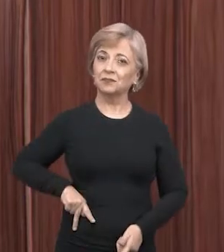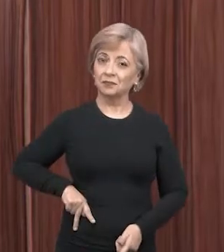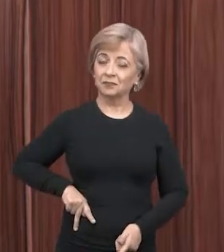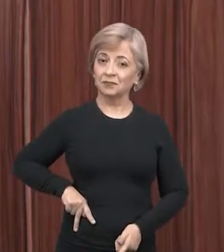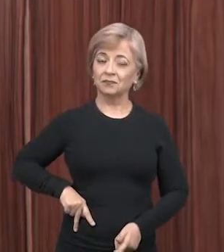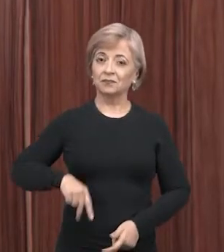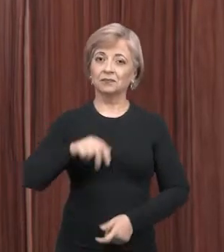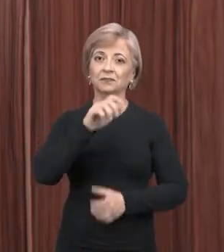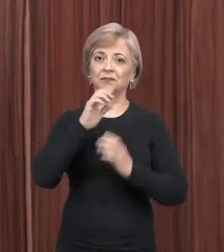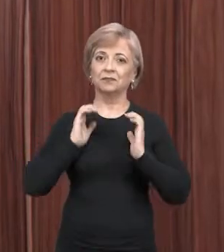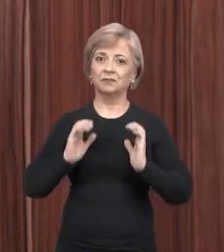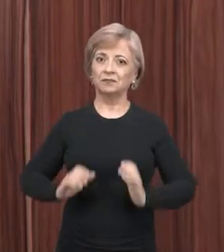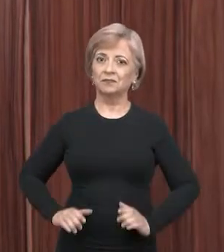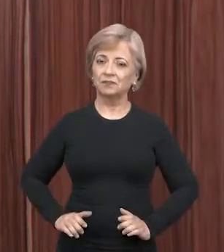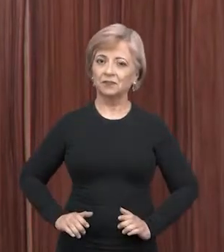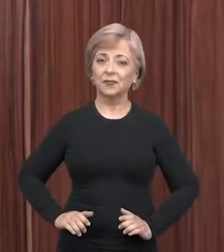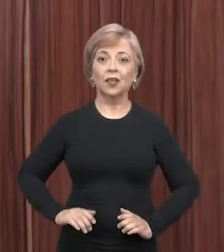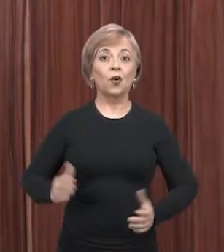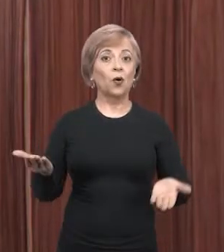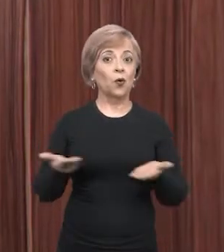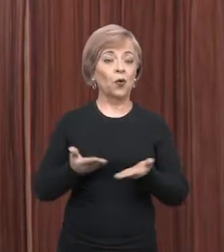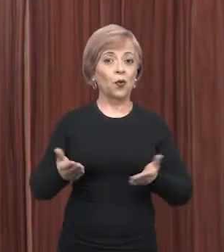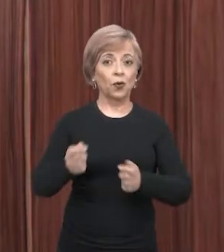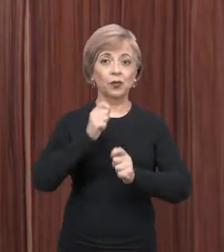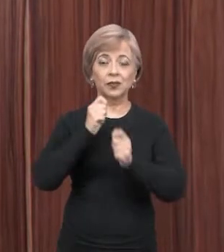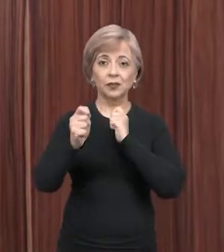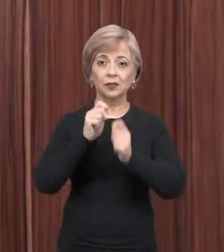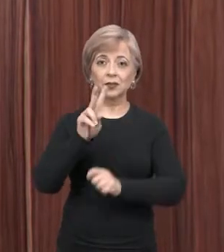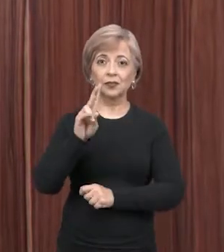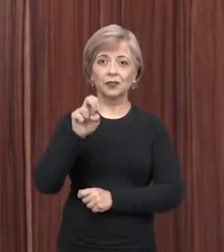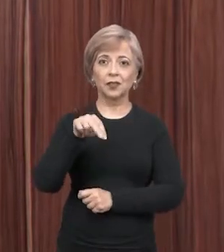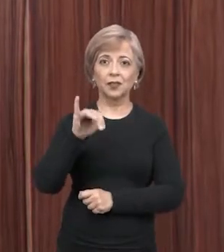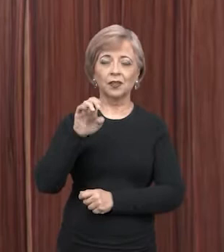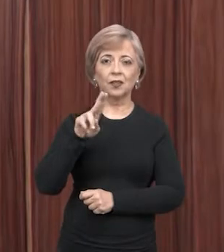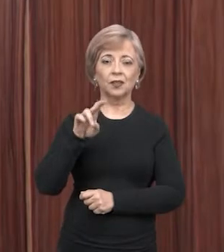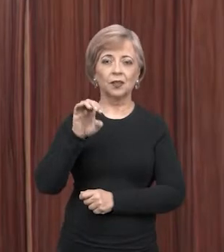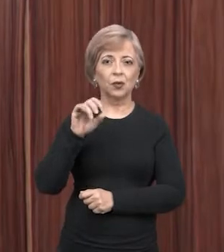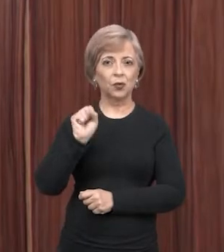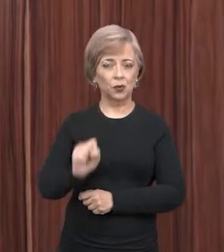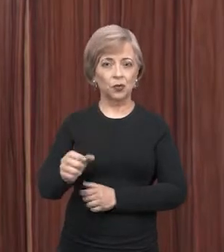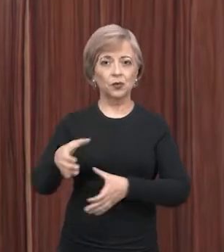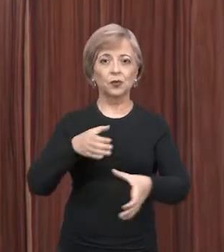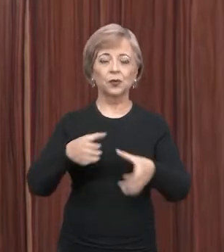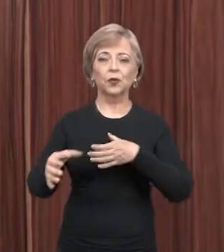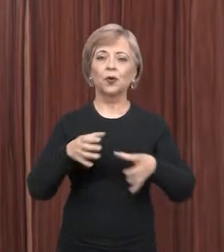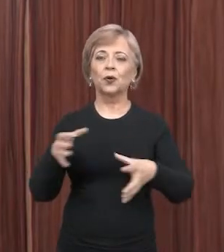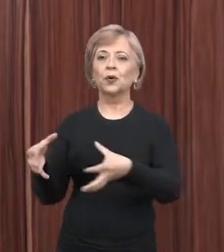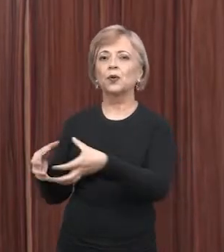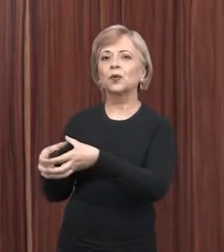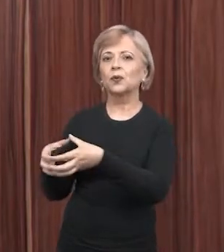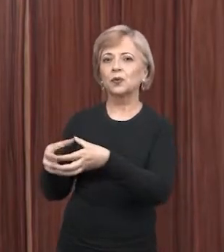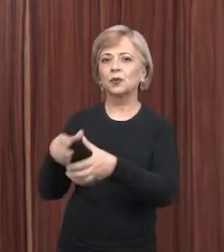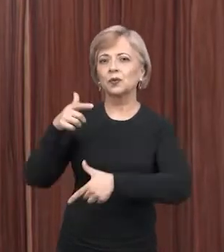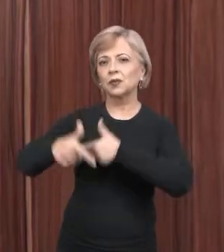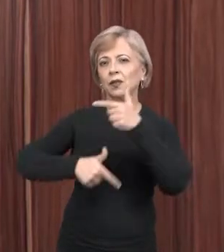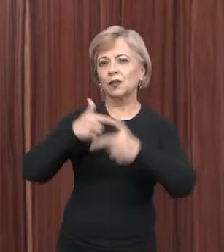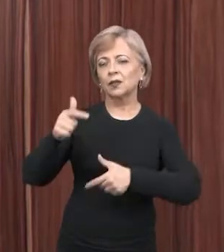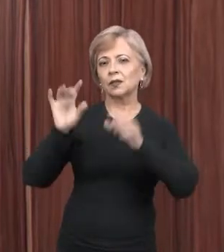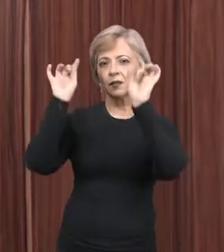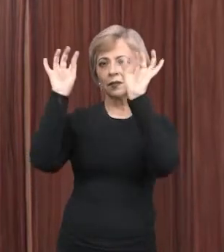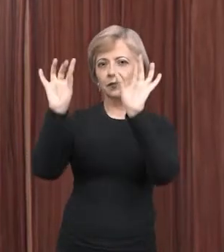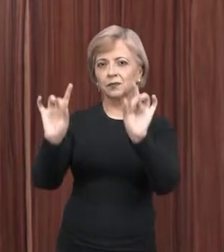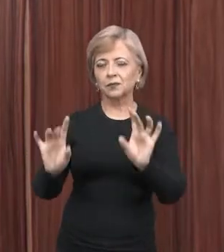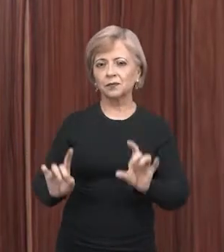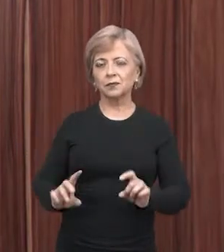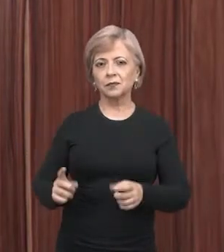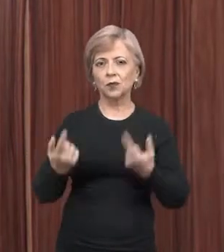O nosso entrevistado de hoje é o promotor de justiça Vinícius Leal Cavaleiro, ele que é o coordenador do Grupo de Atuação Especializada